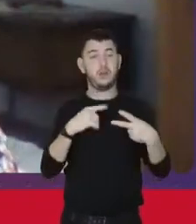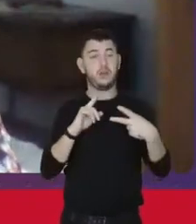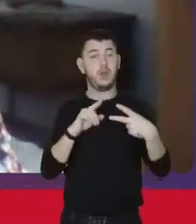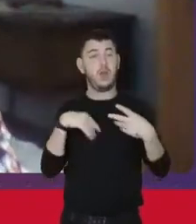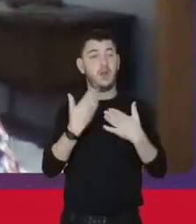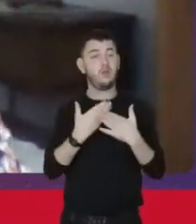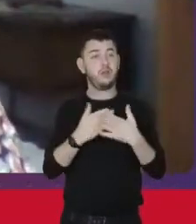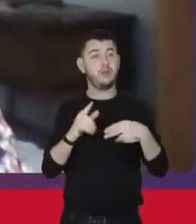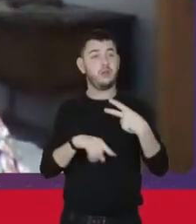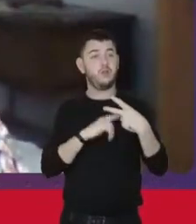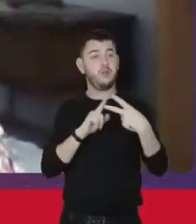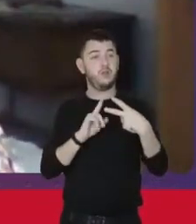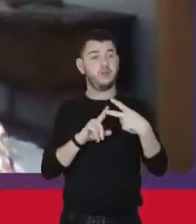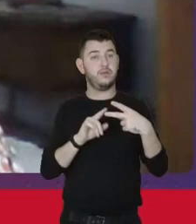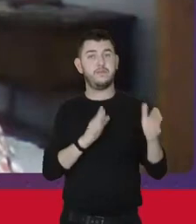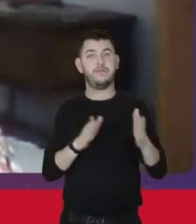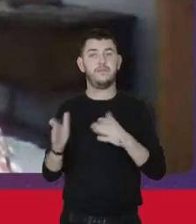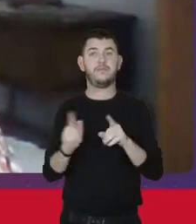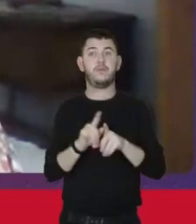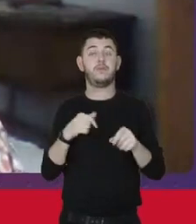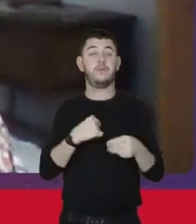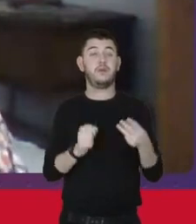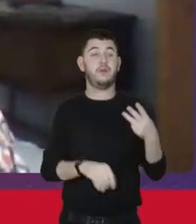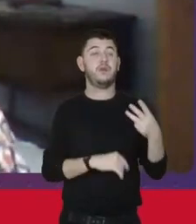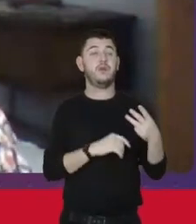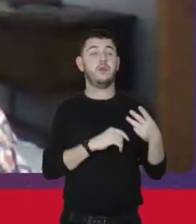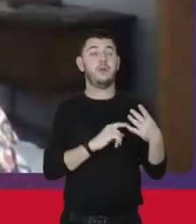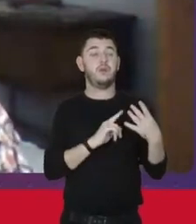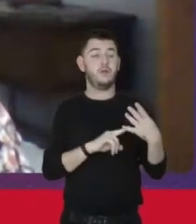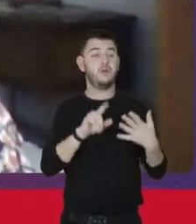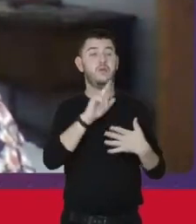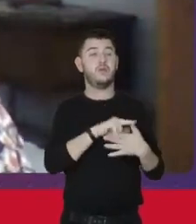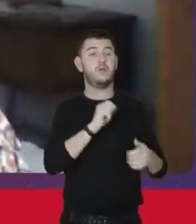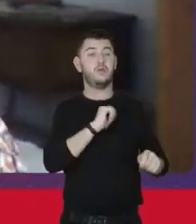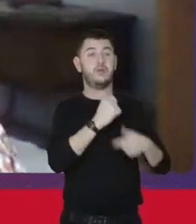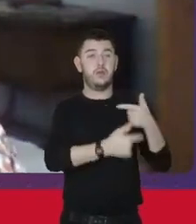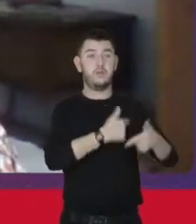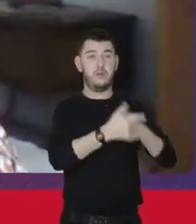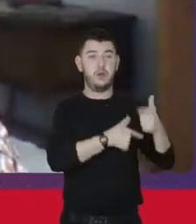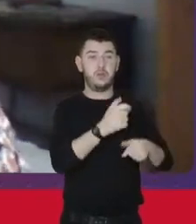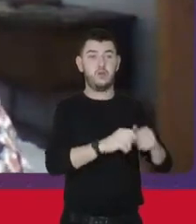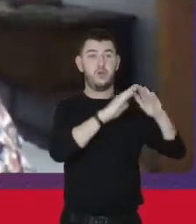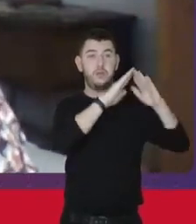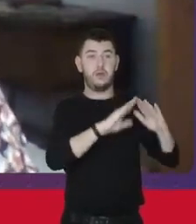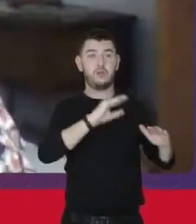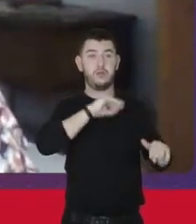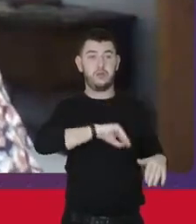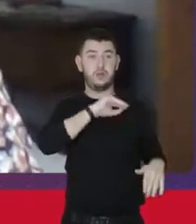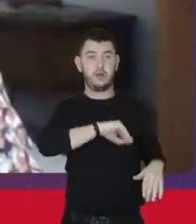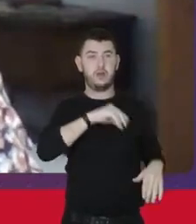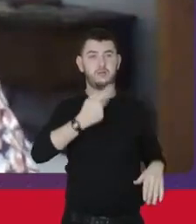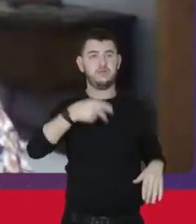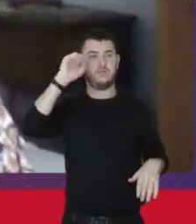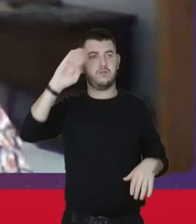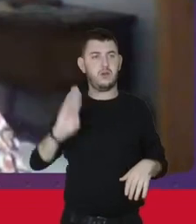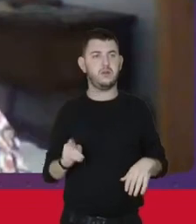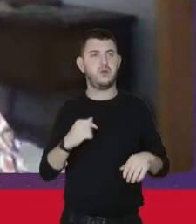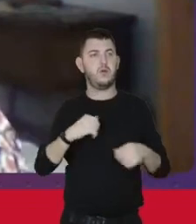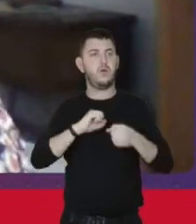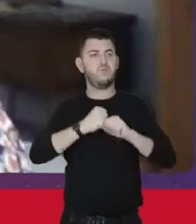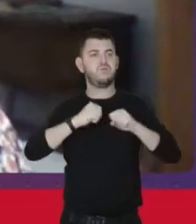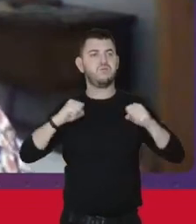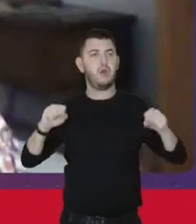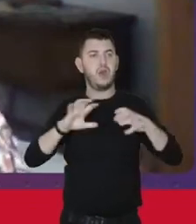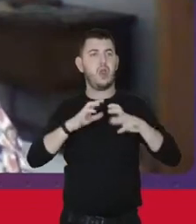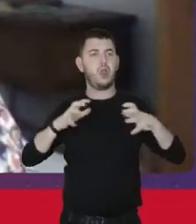2. O próprio trabalho doméstico remunerado, que cresceu enormemente no Brasil. O Brasil é o país em